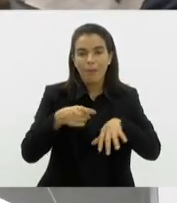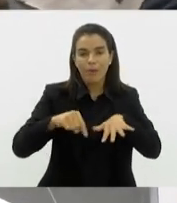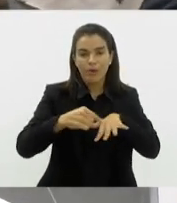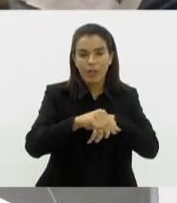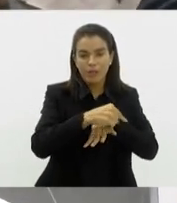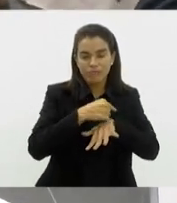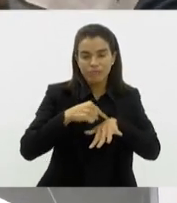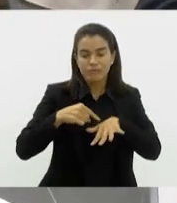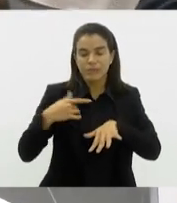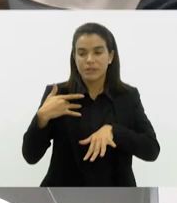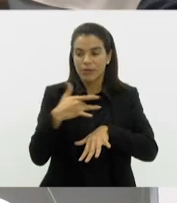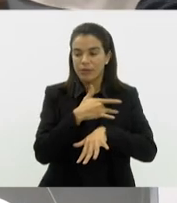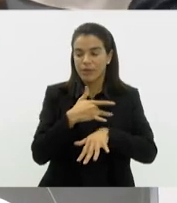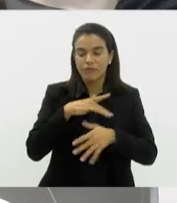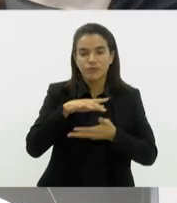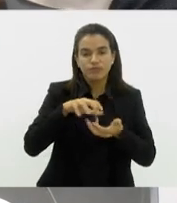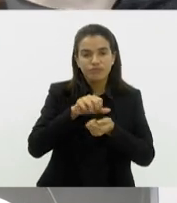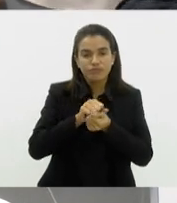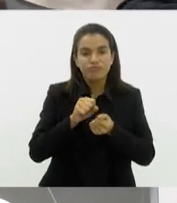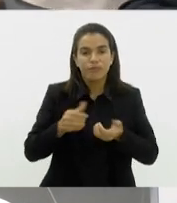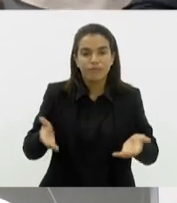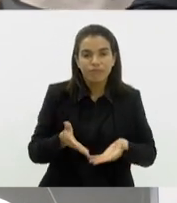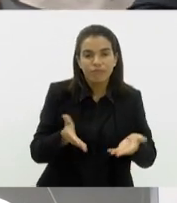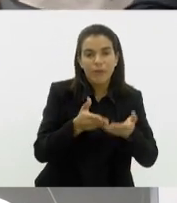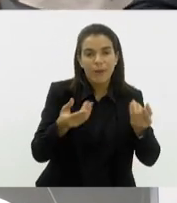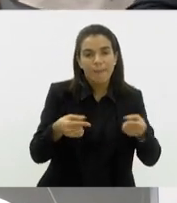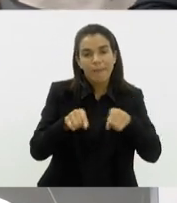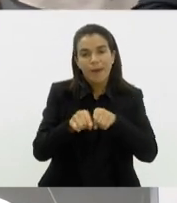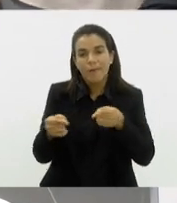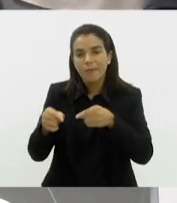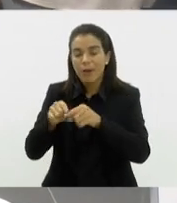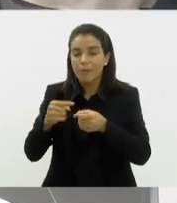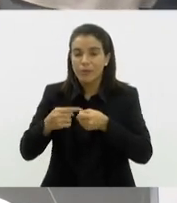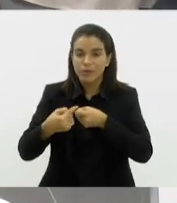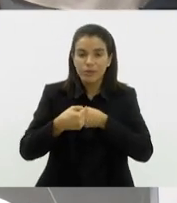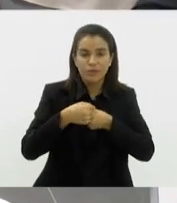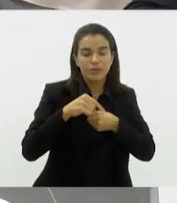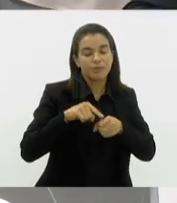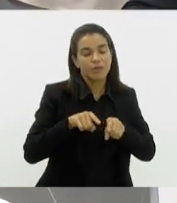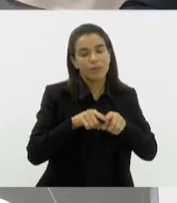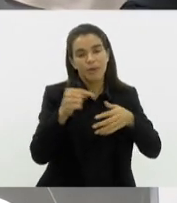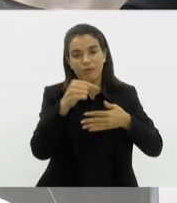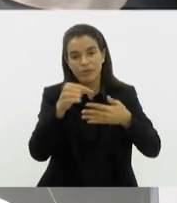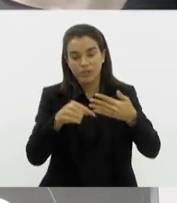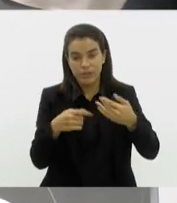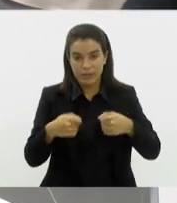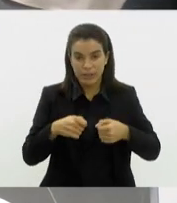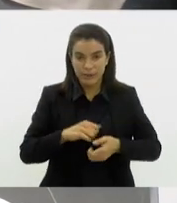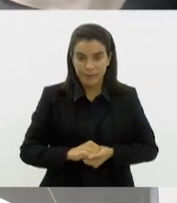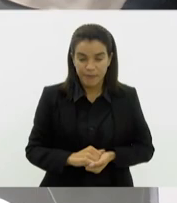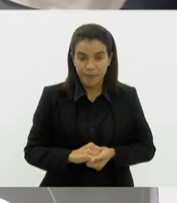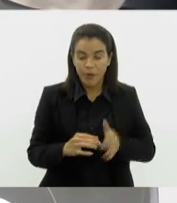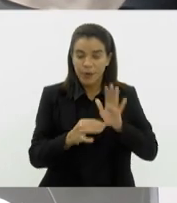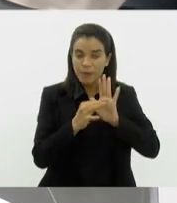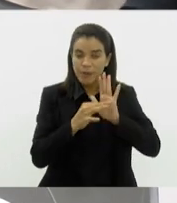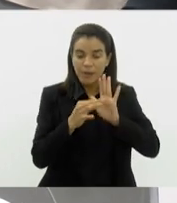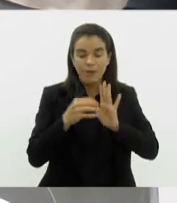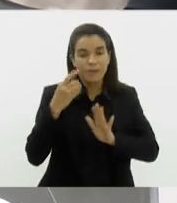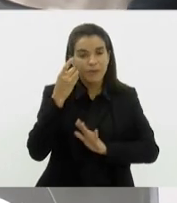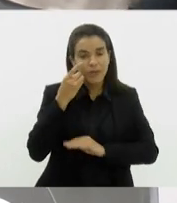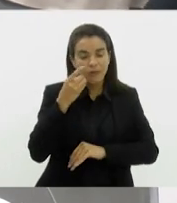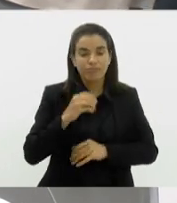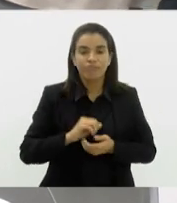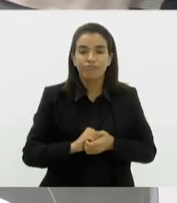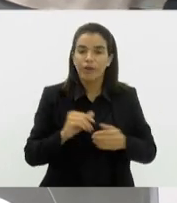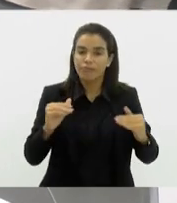transporte eficiente, saudável e sustentável, incentivando parcerias entre os municípios e o Estado do Rio de Janeiro e da outras providências. O parecer do deputado Vinícius Cozzolino foi